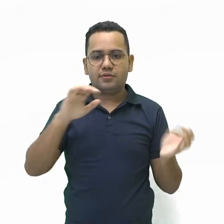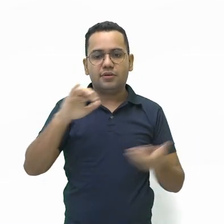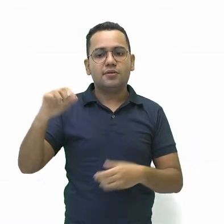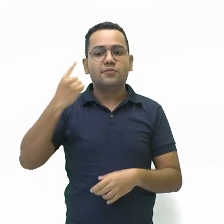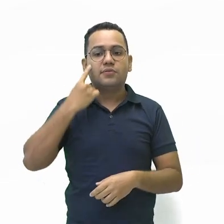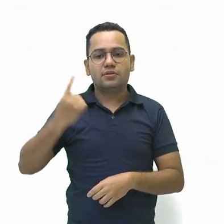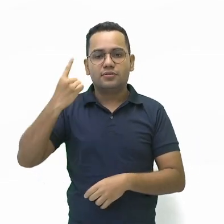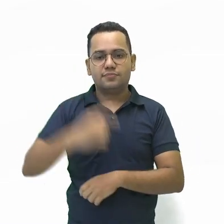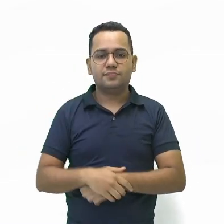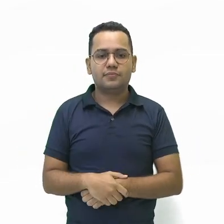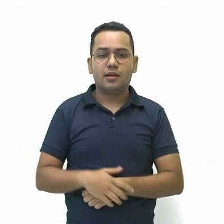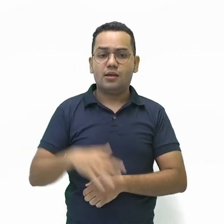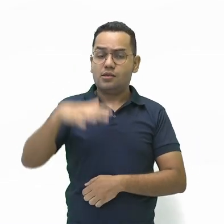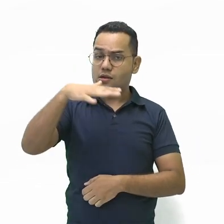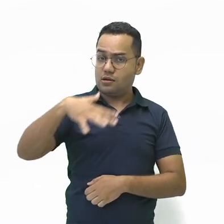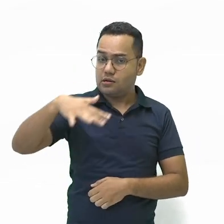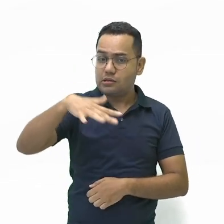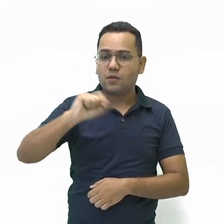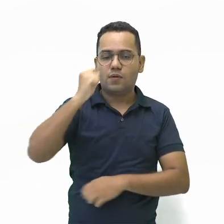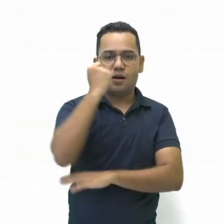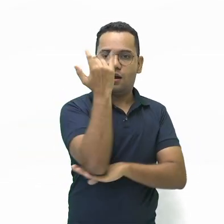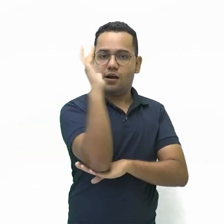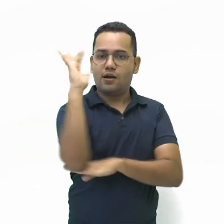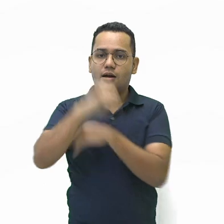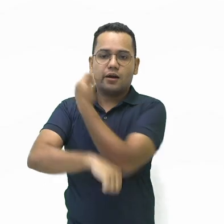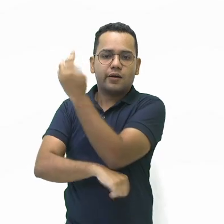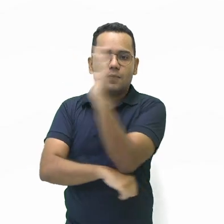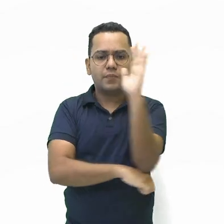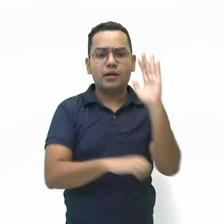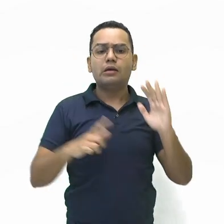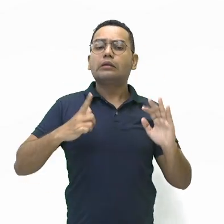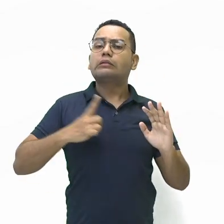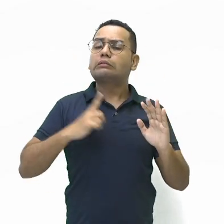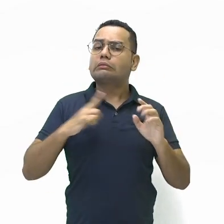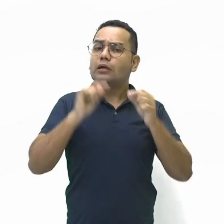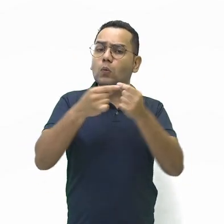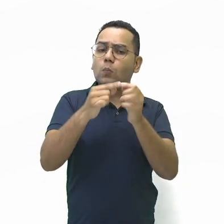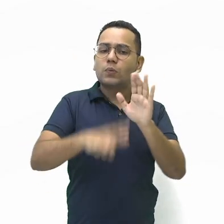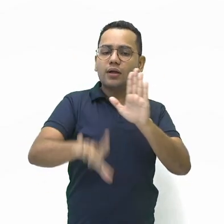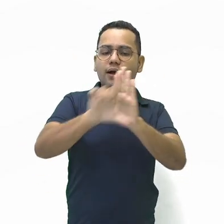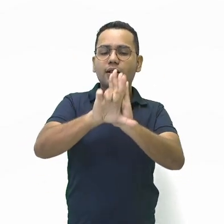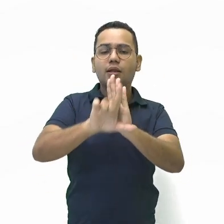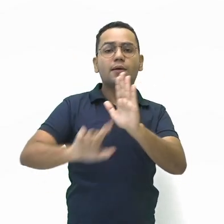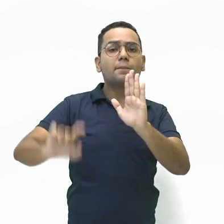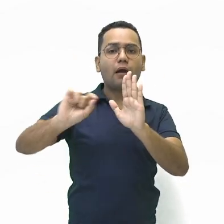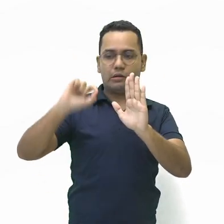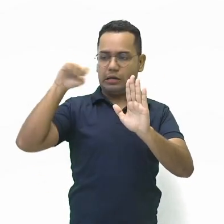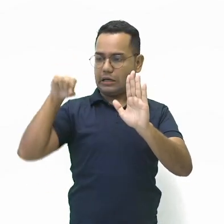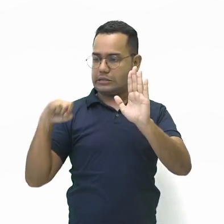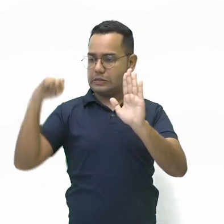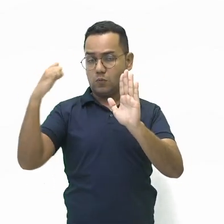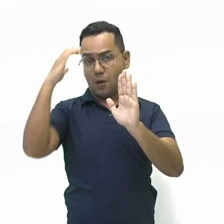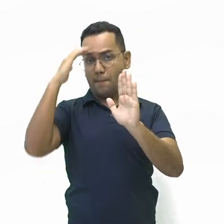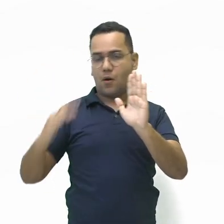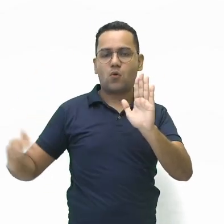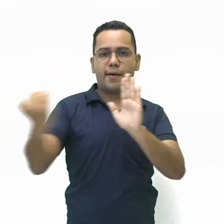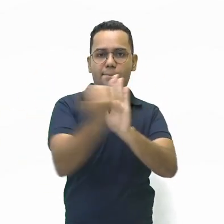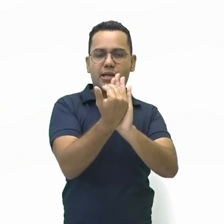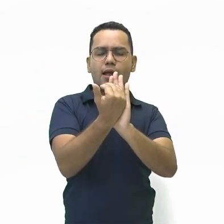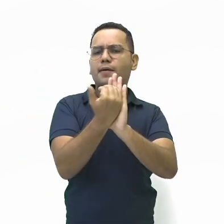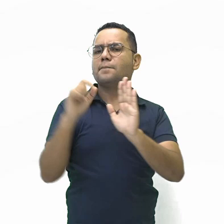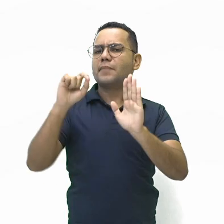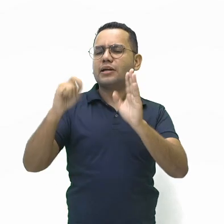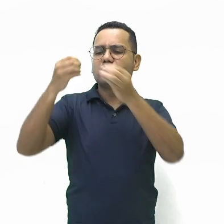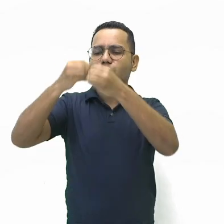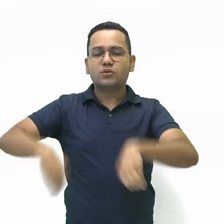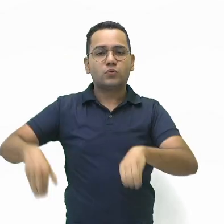quando a gente fala da questão ambiental, existem, por exemplo, algumas leis que fazem as indústrias diminuírem os impactos ambientais, né? Já